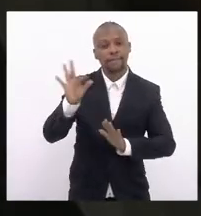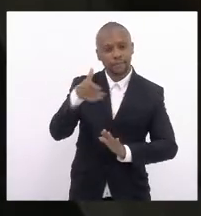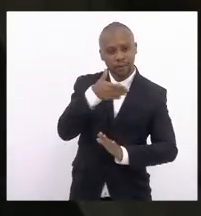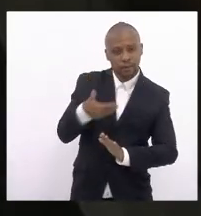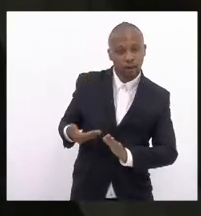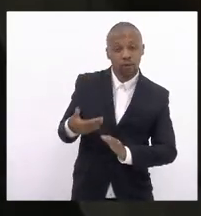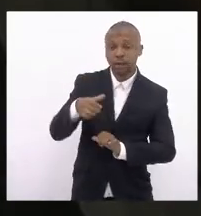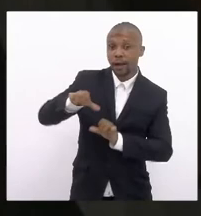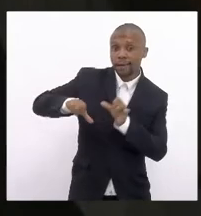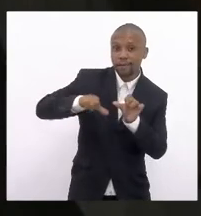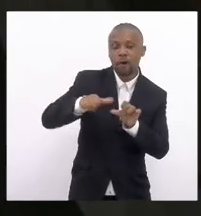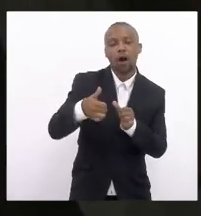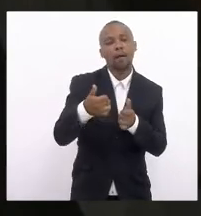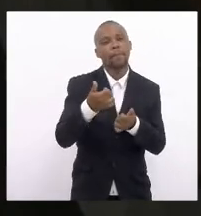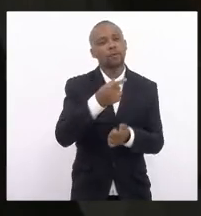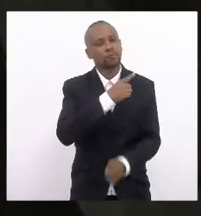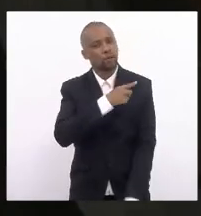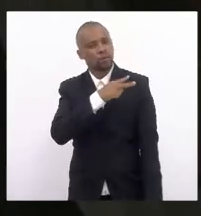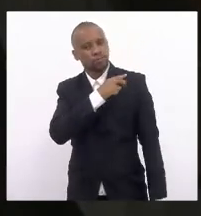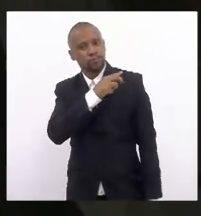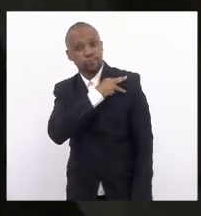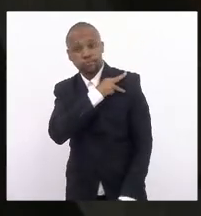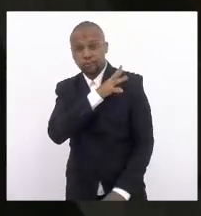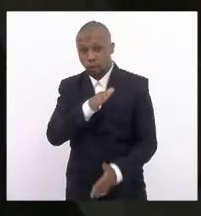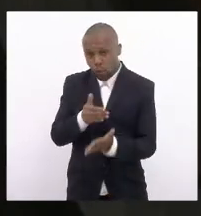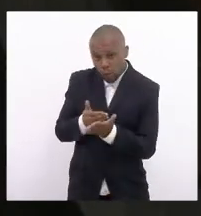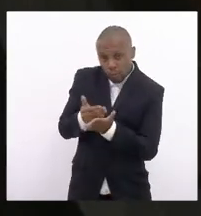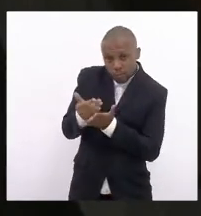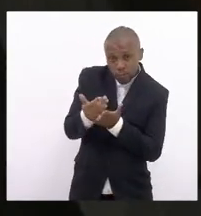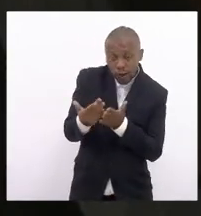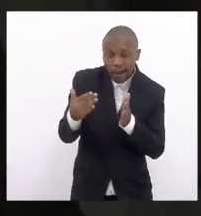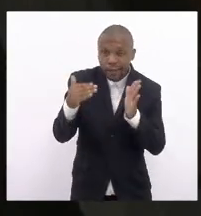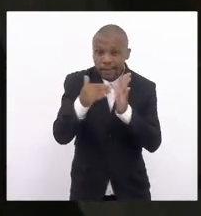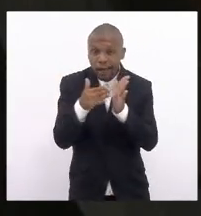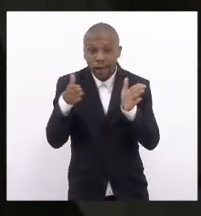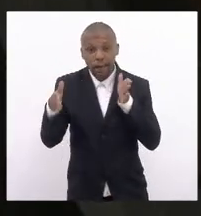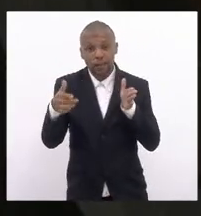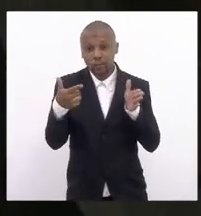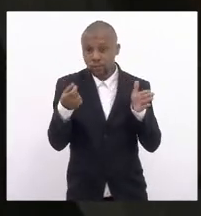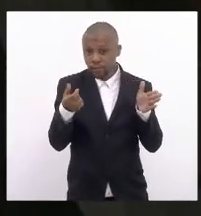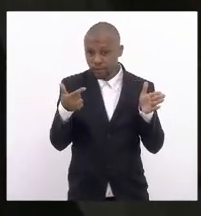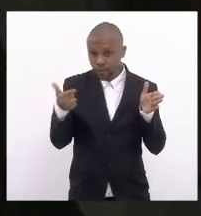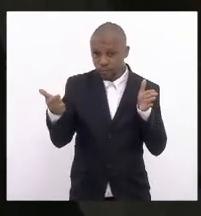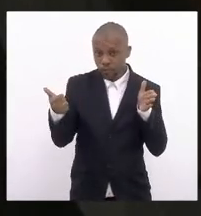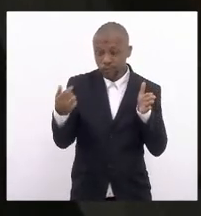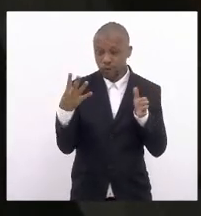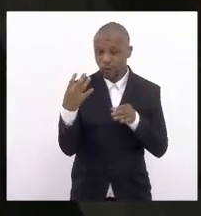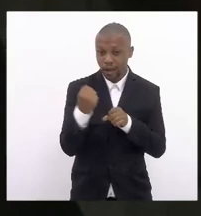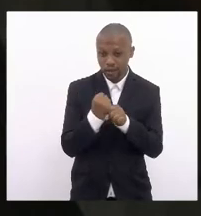vigor, até 2021, nesse intervalo de tempo de 4 anos,